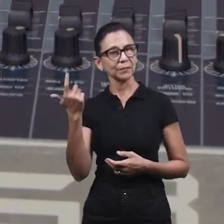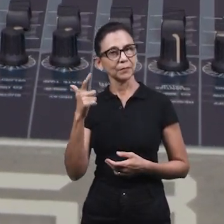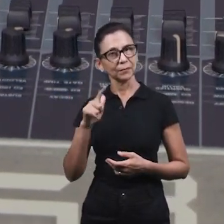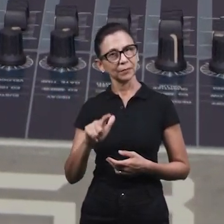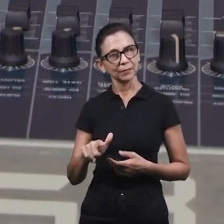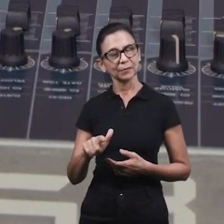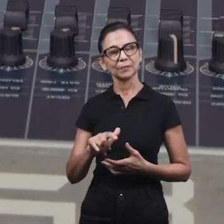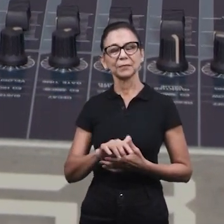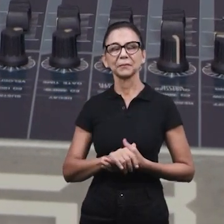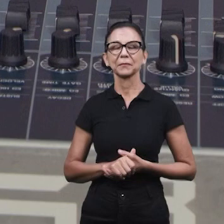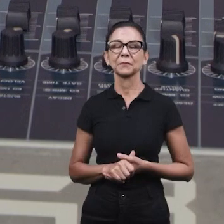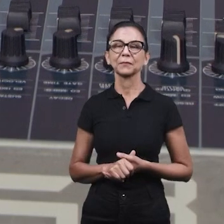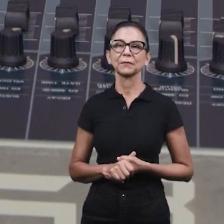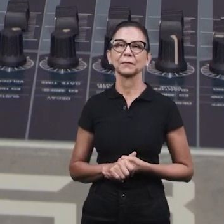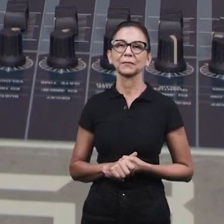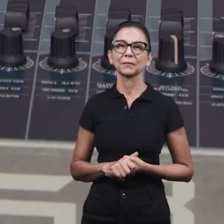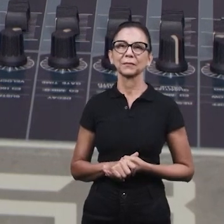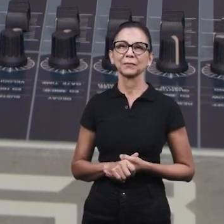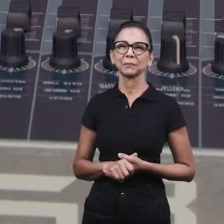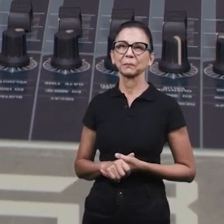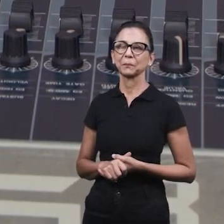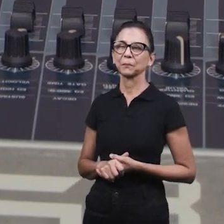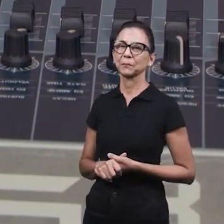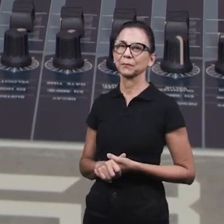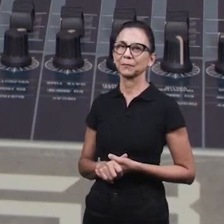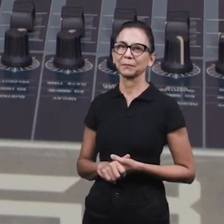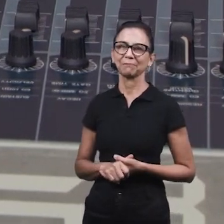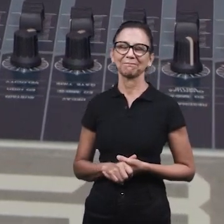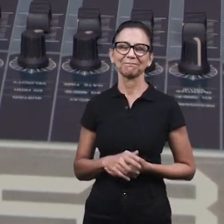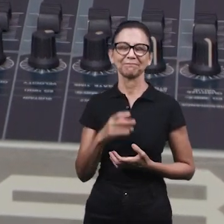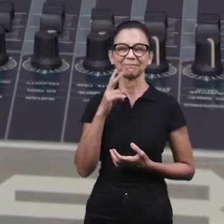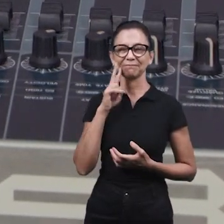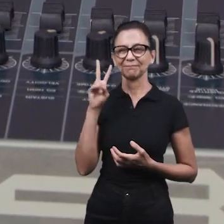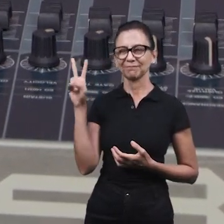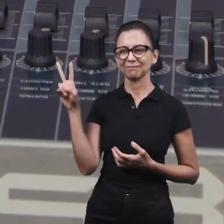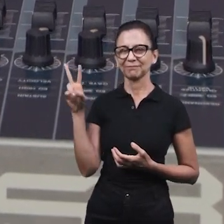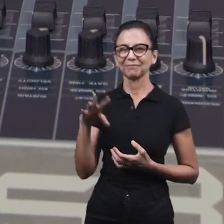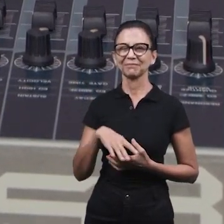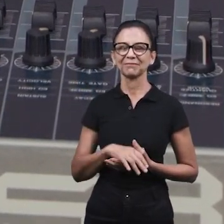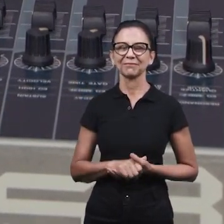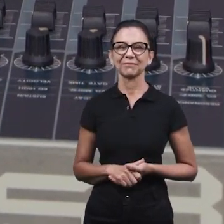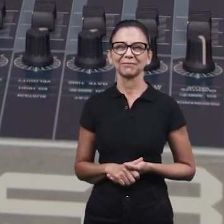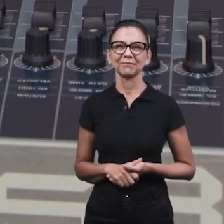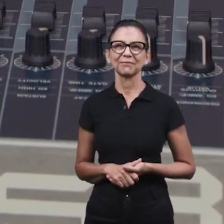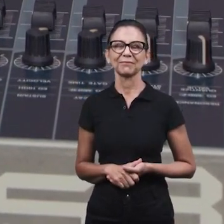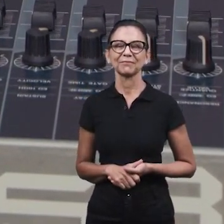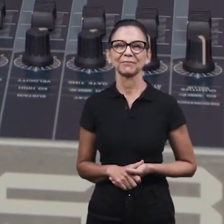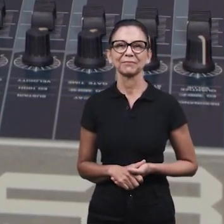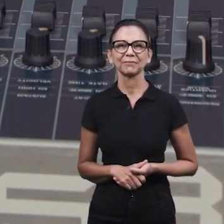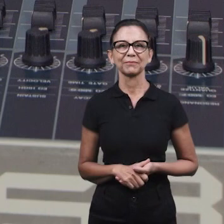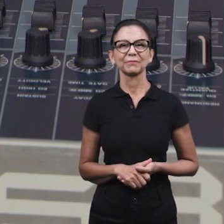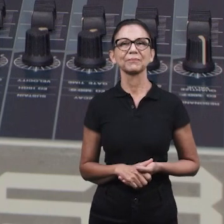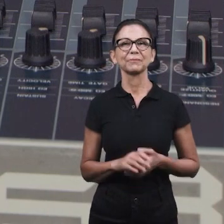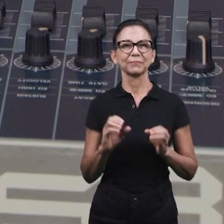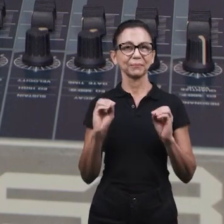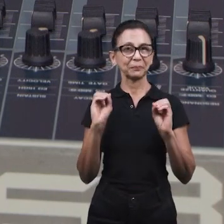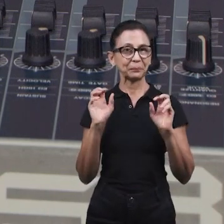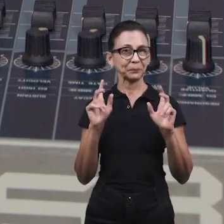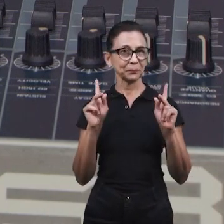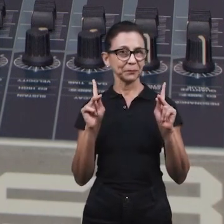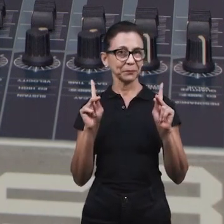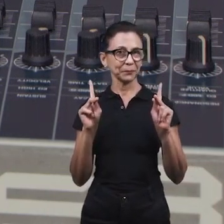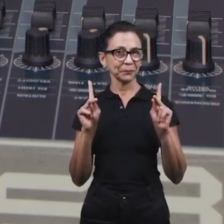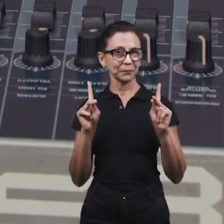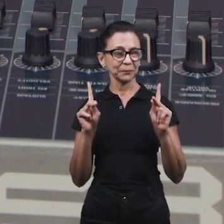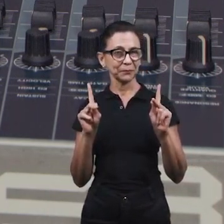voltar. Fá, Mi, Ré, Dó, Si, Lá, Sol.